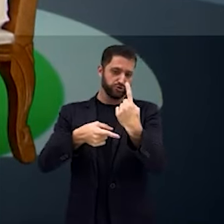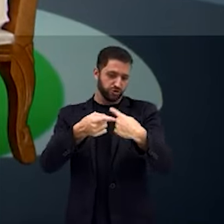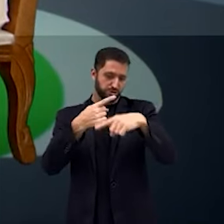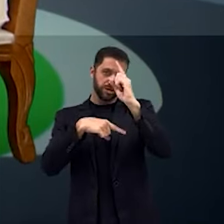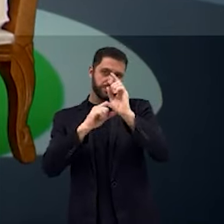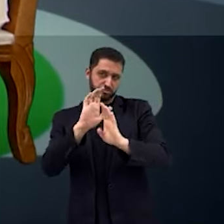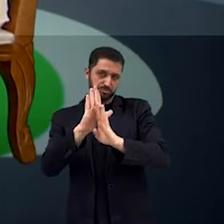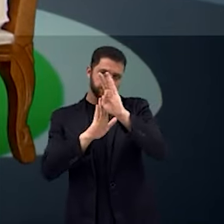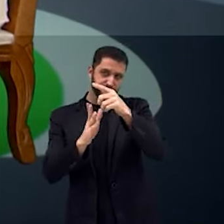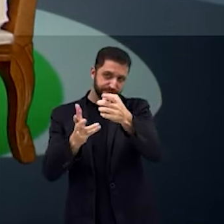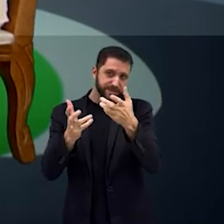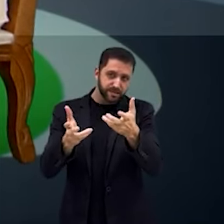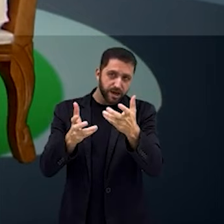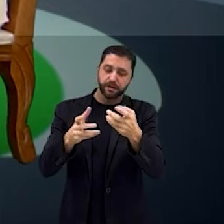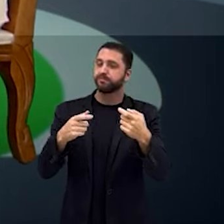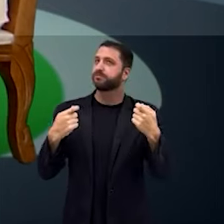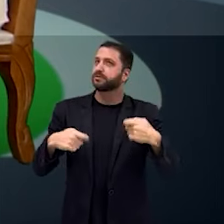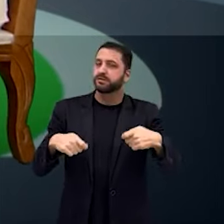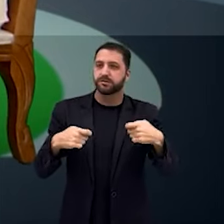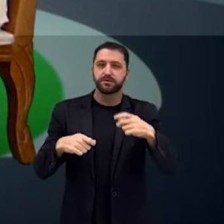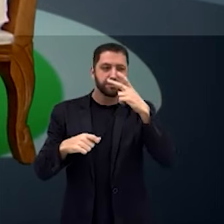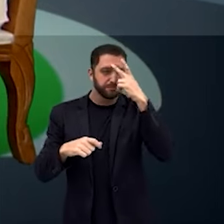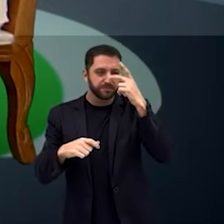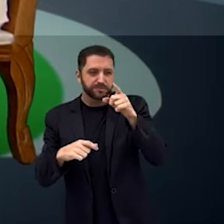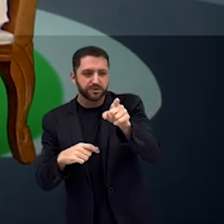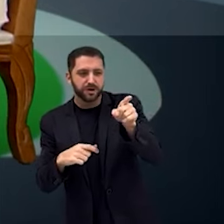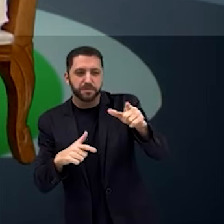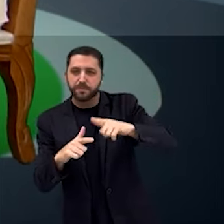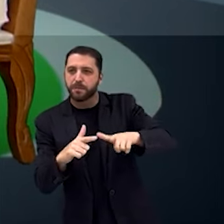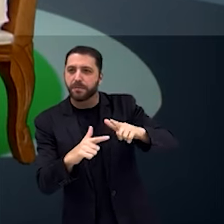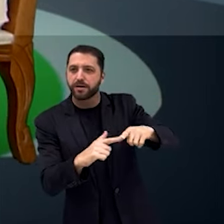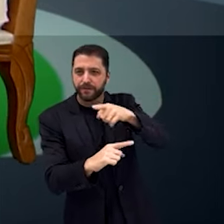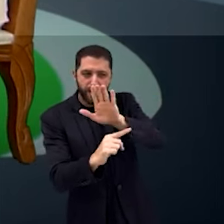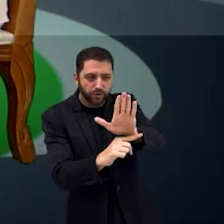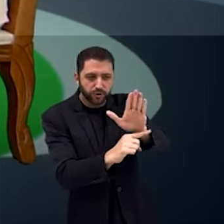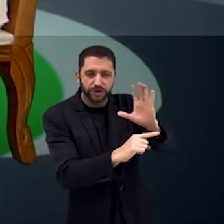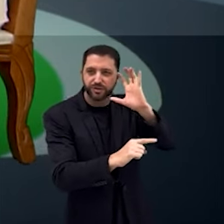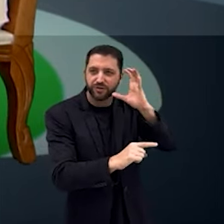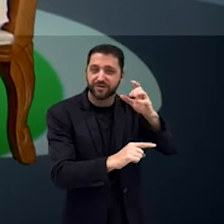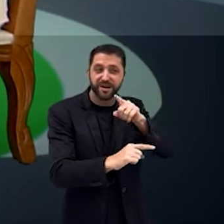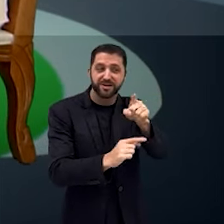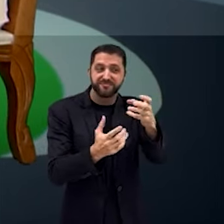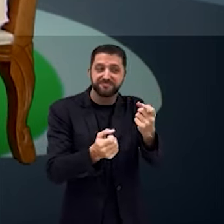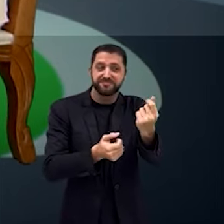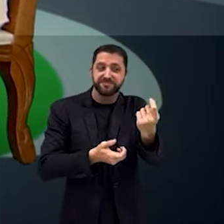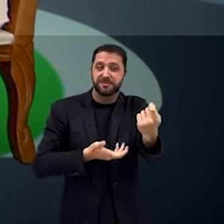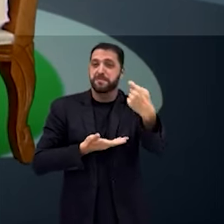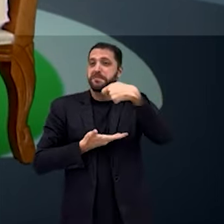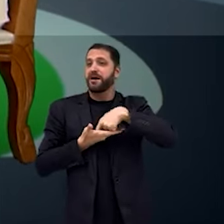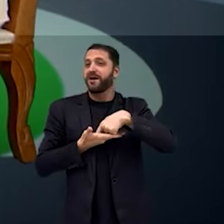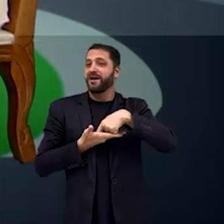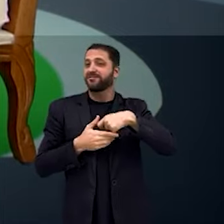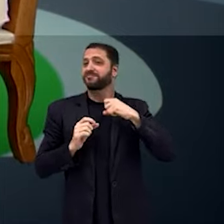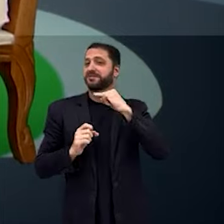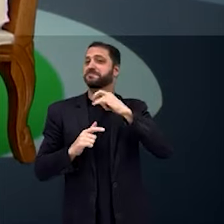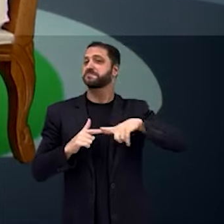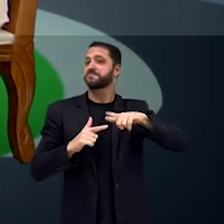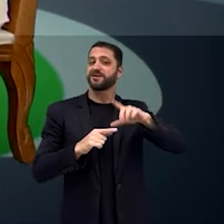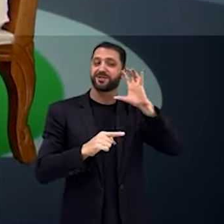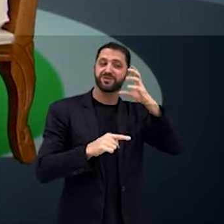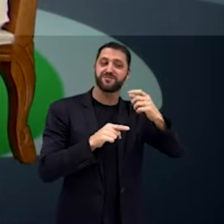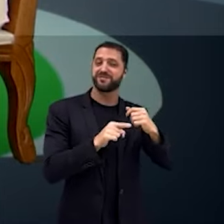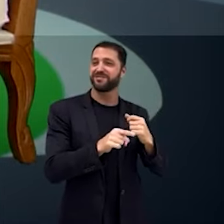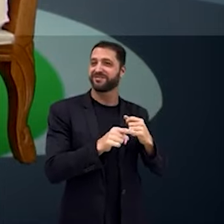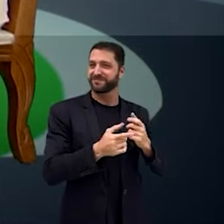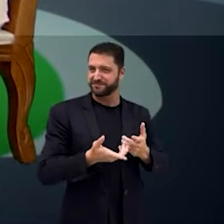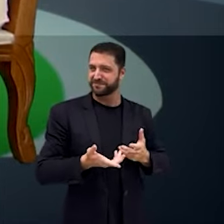bem-sucedido, você tem que resolver problema das pessoas. Porque as pessoas estão dispostas a te pagar muito bem